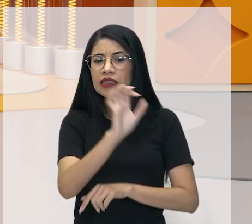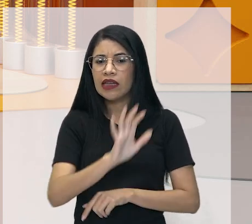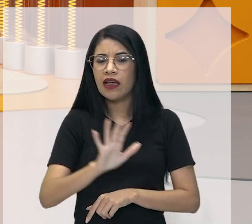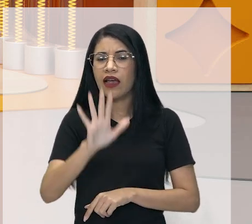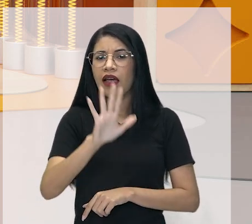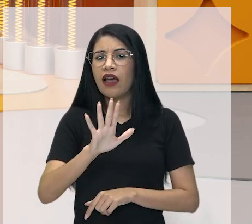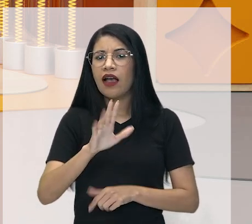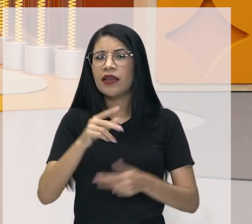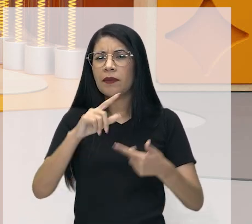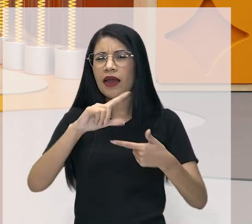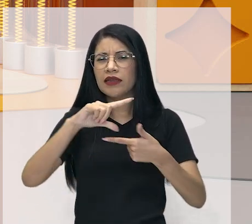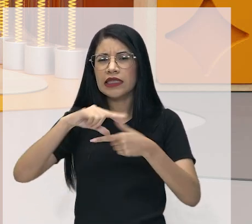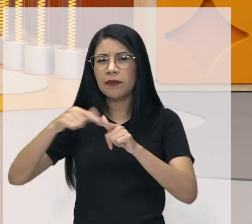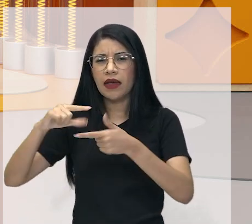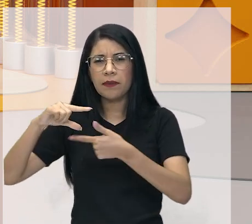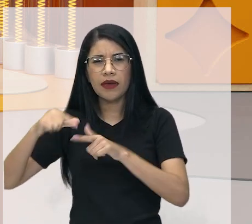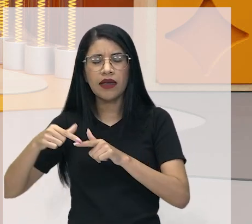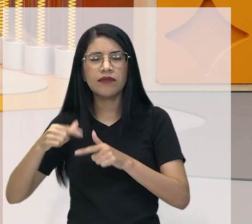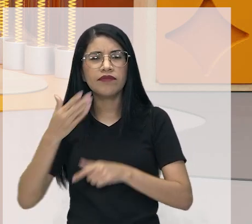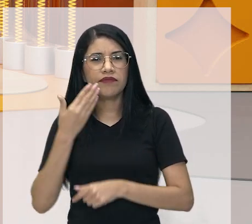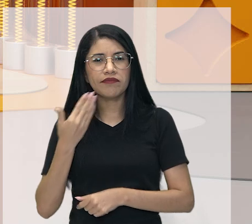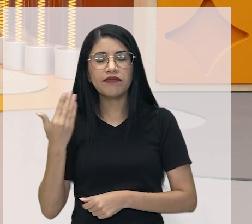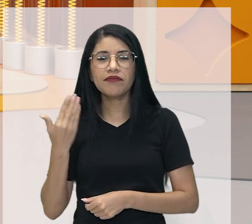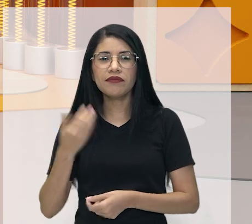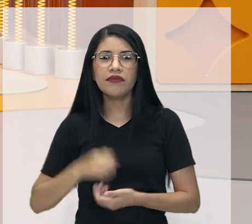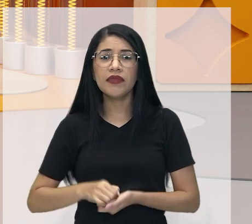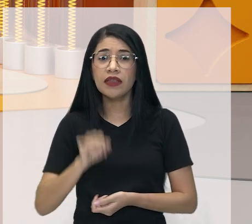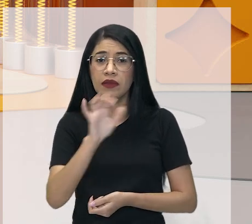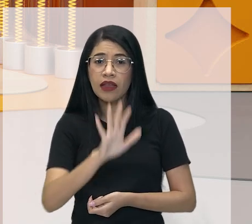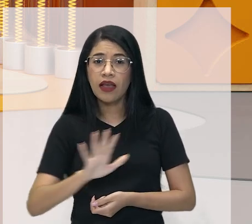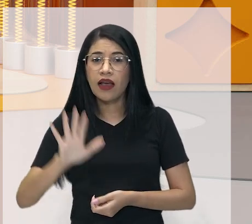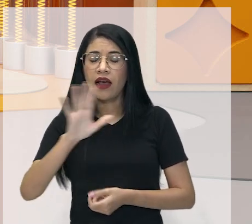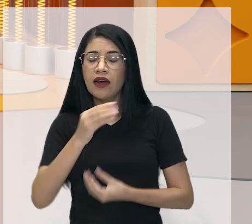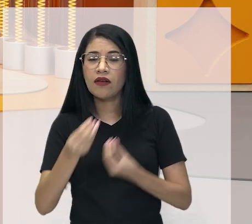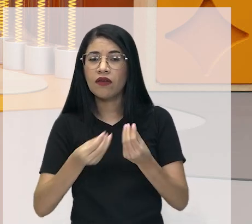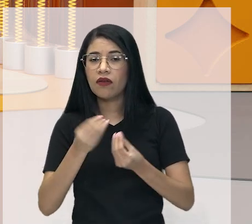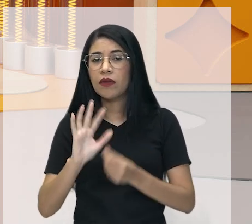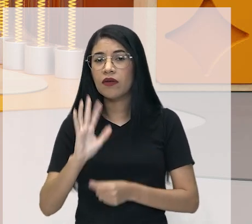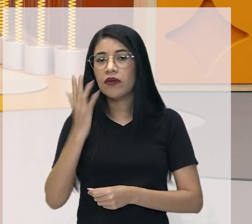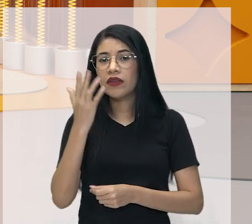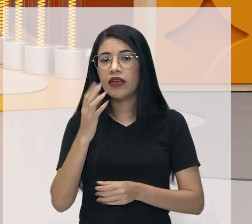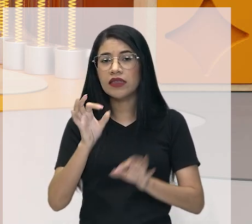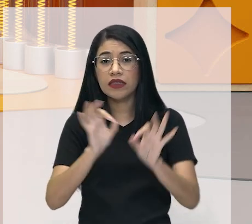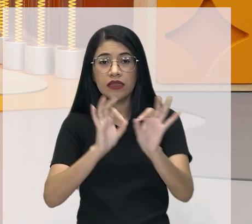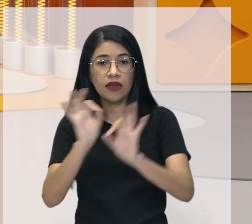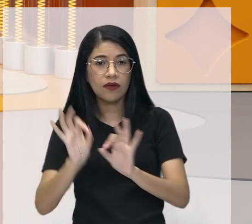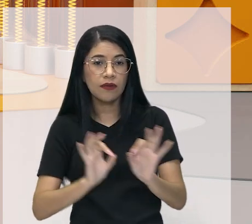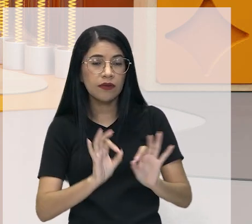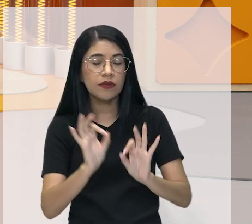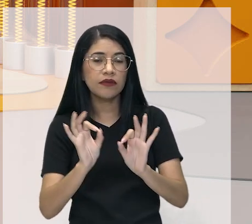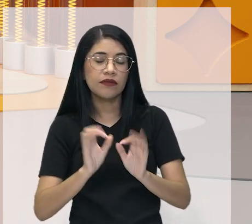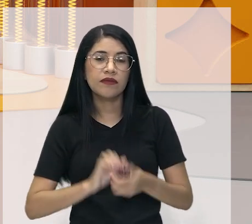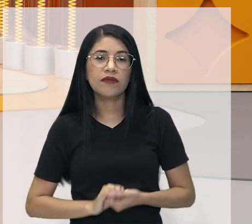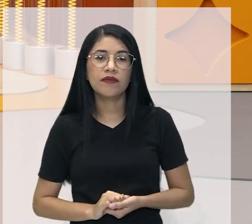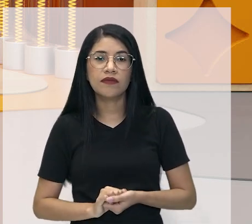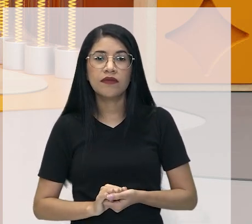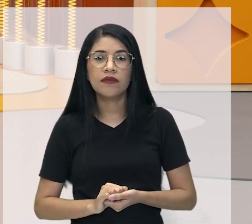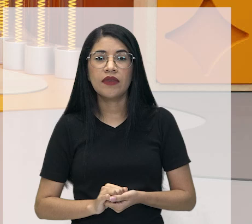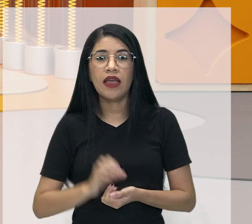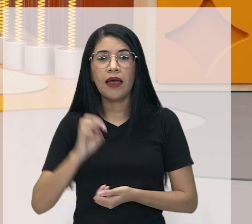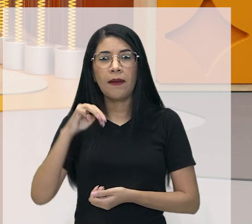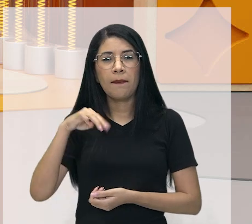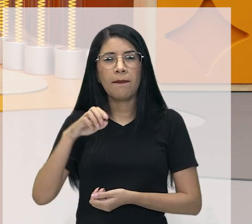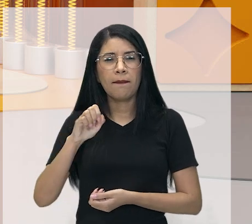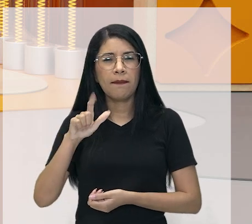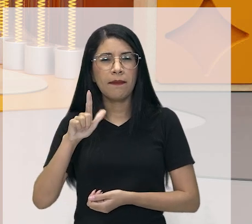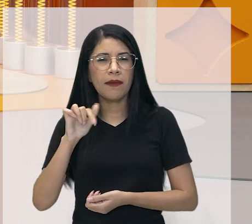geométricos realmente, tá, gente? Então, sobre a regionalização que nós estamos vendo aqui, nós temos a Melanésia, que